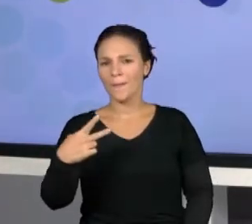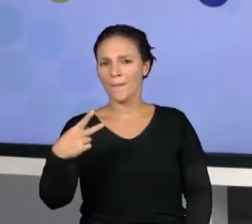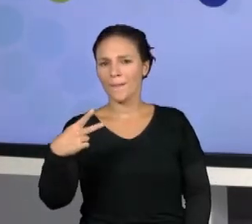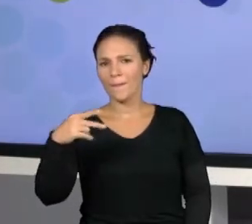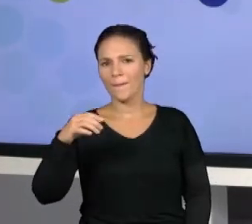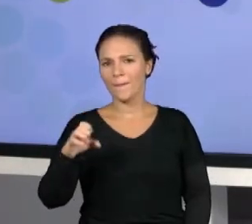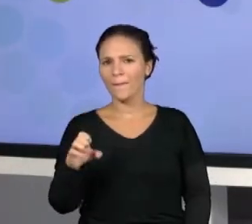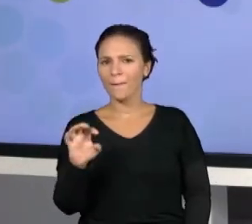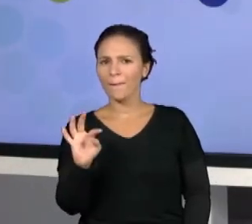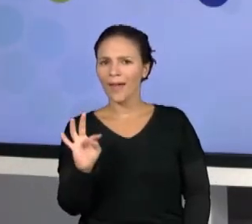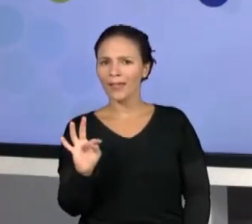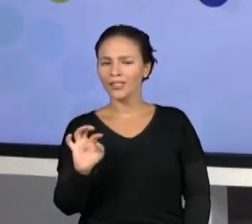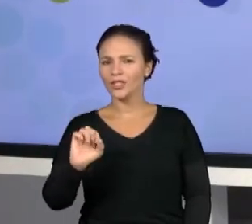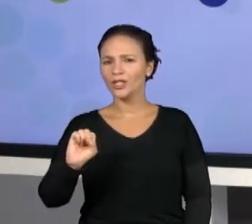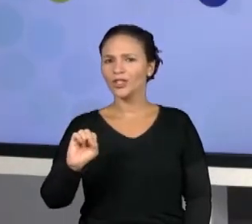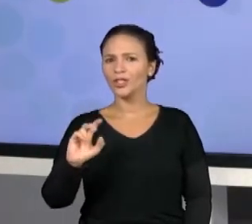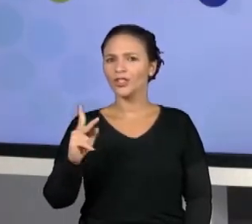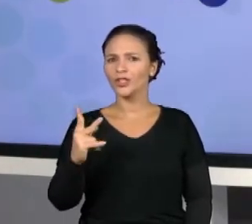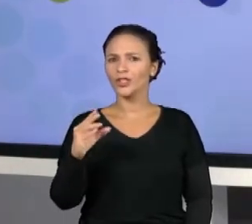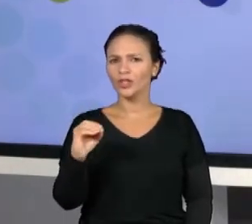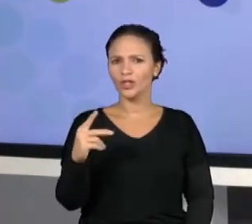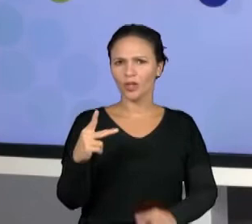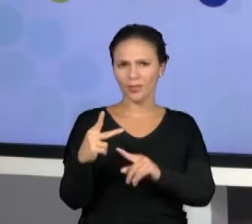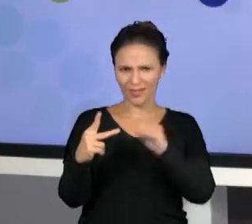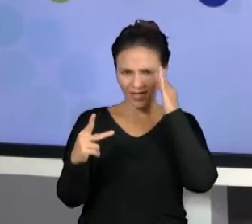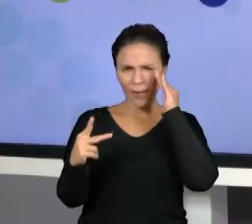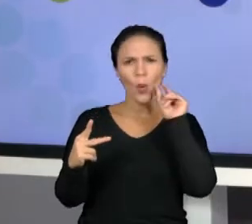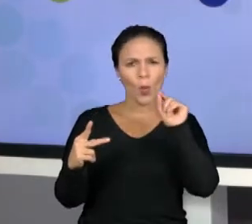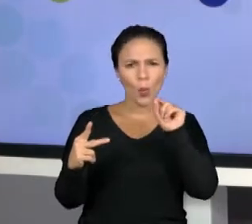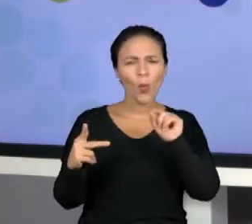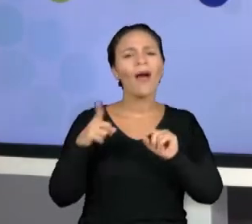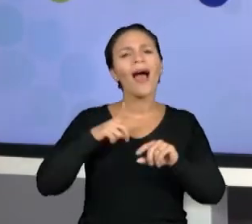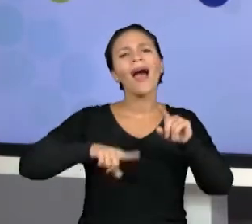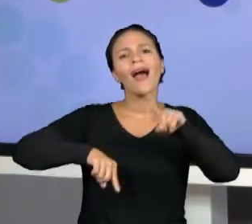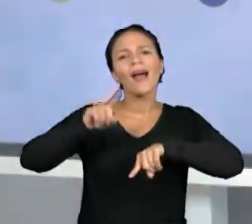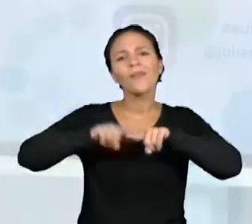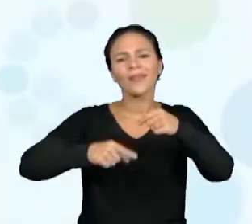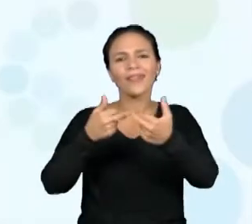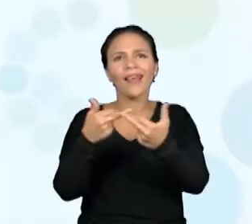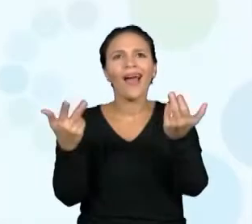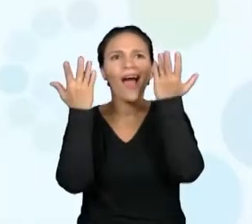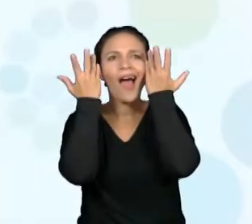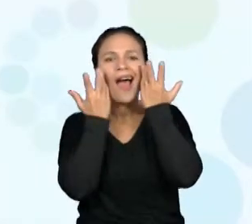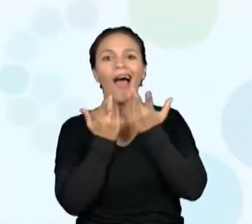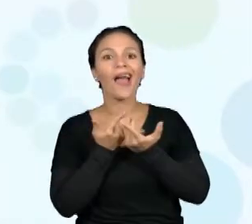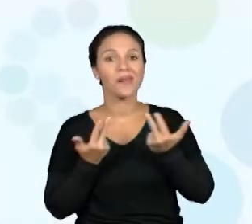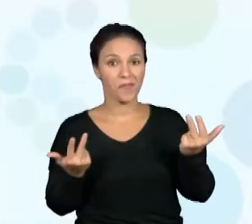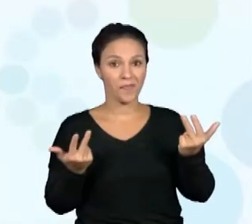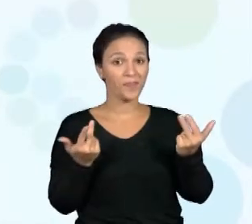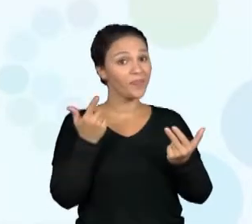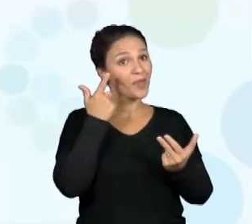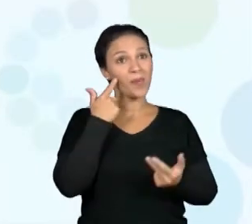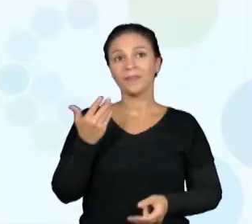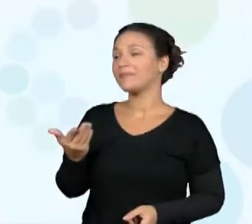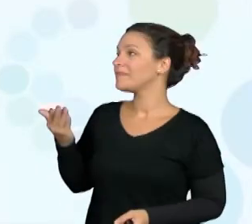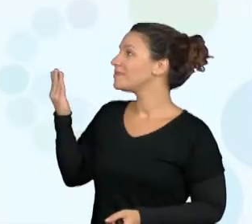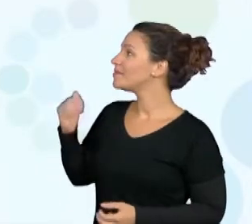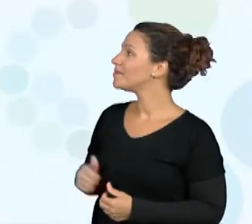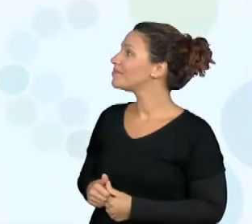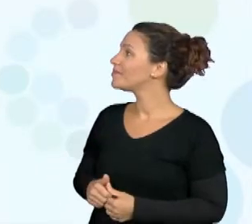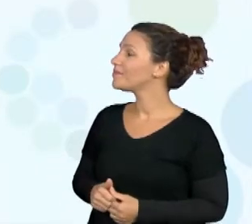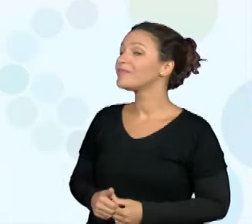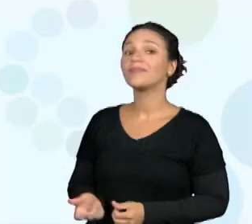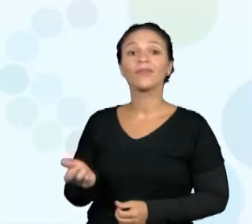que vende na pet shop. Por isso que o nome da nossa aula de hoje é, olha só, peixes e